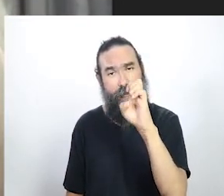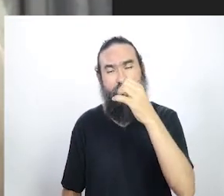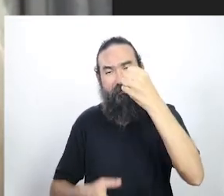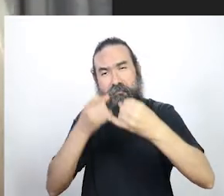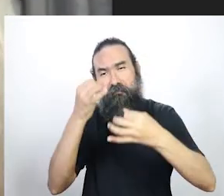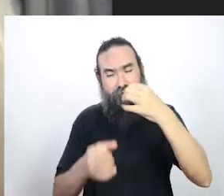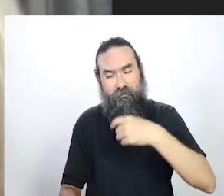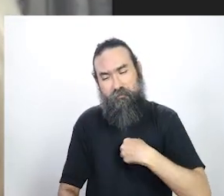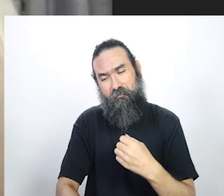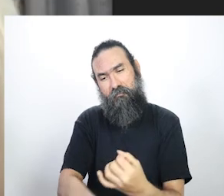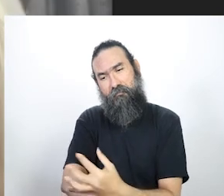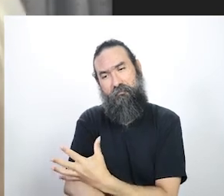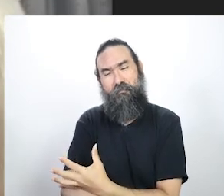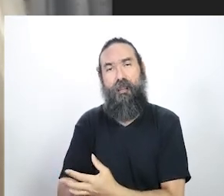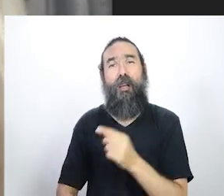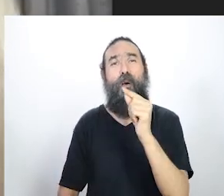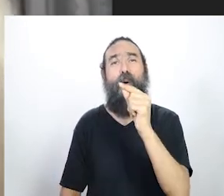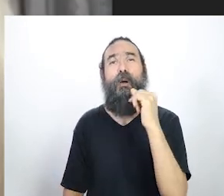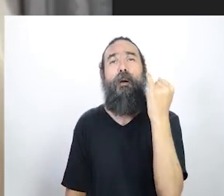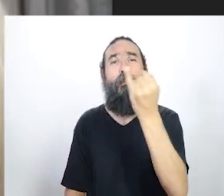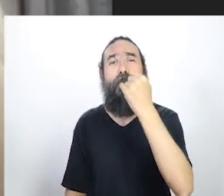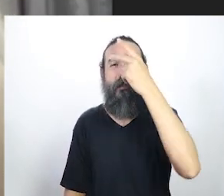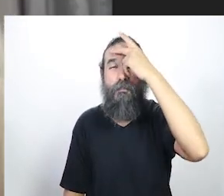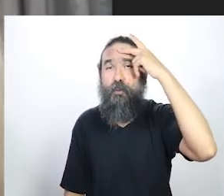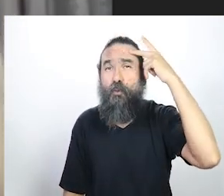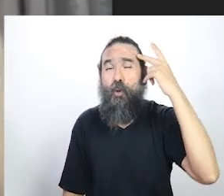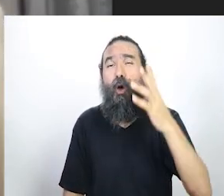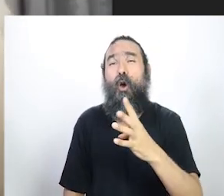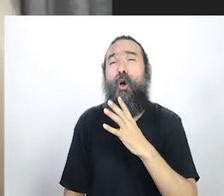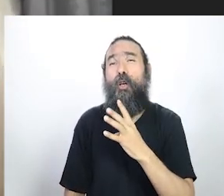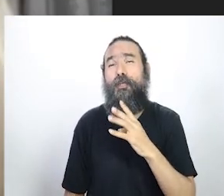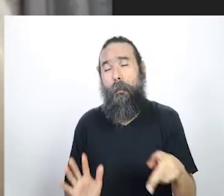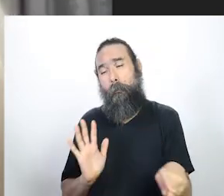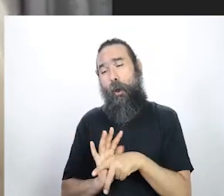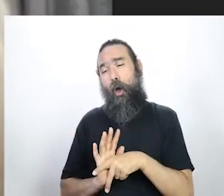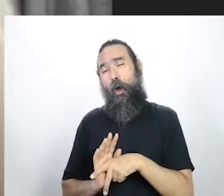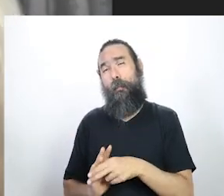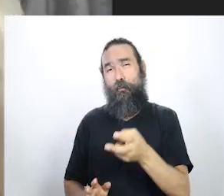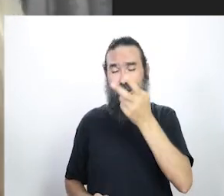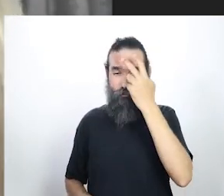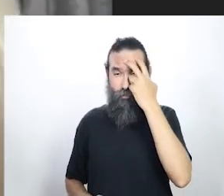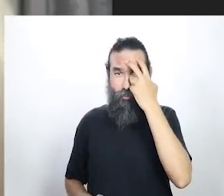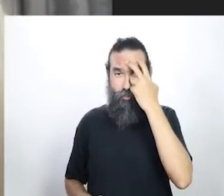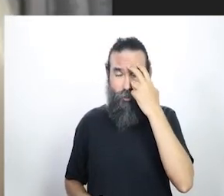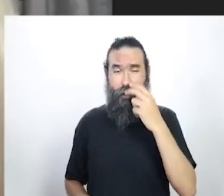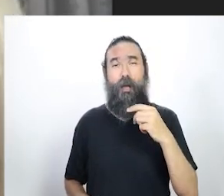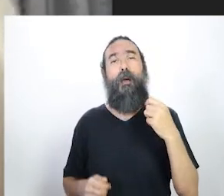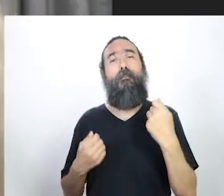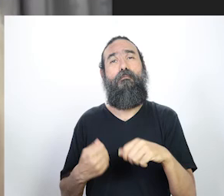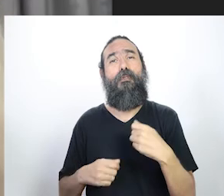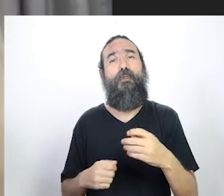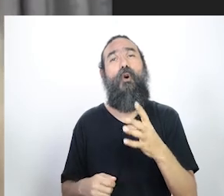né? Se as pessoas elas não conhecem a sua história de vida, se elas não conhecem a história do seu povo,